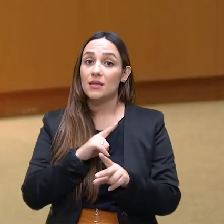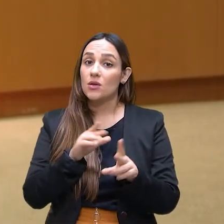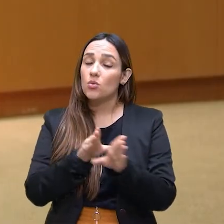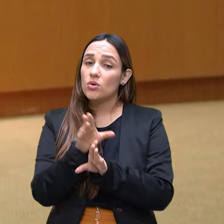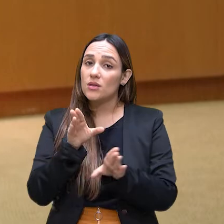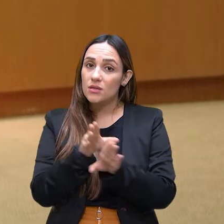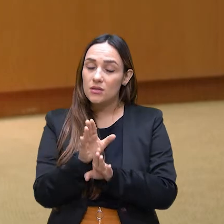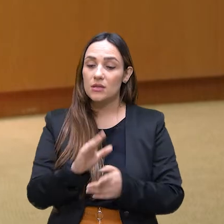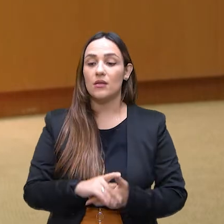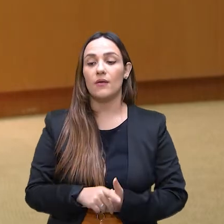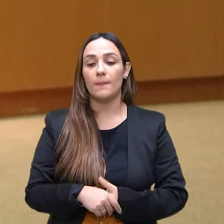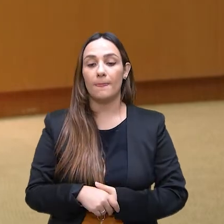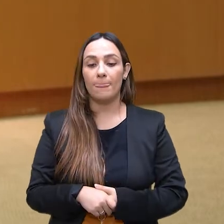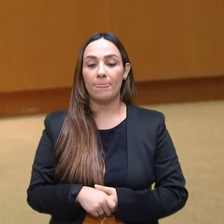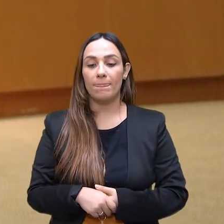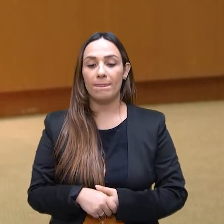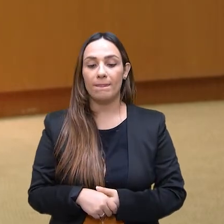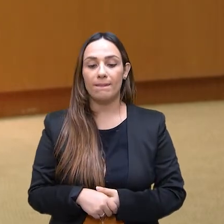sempre,